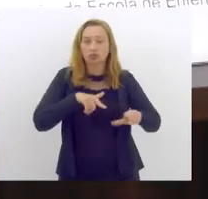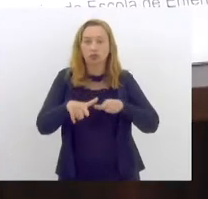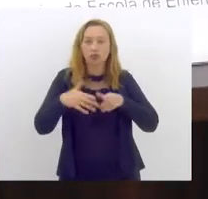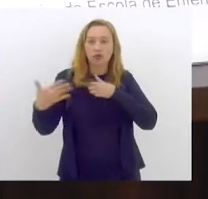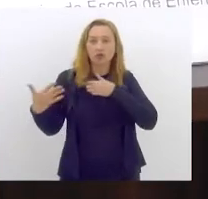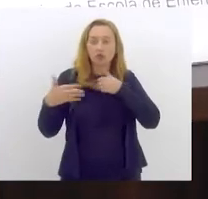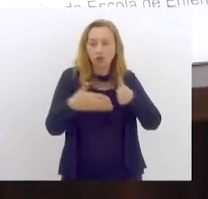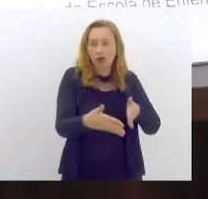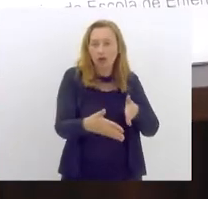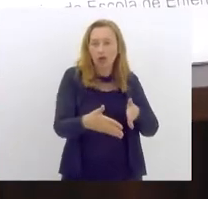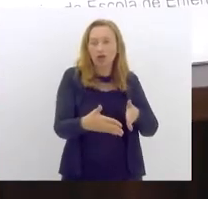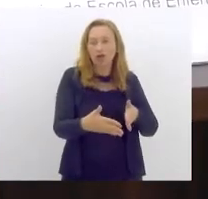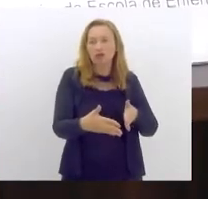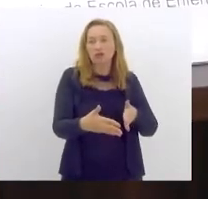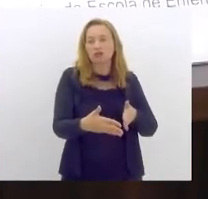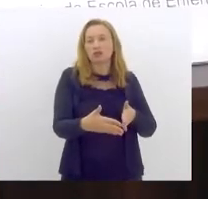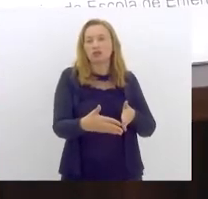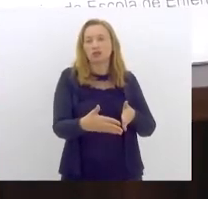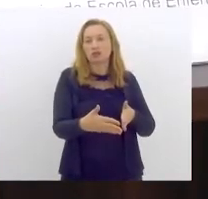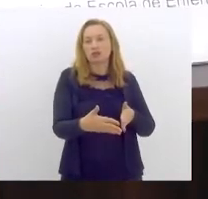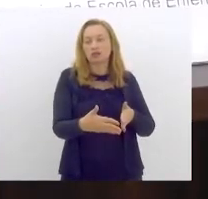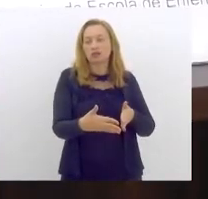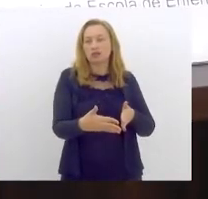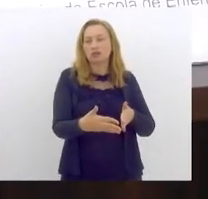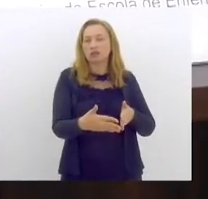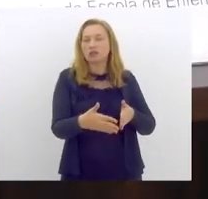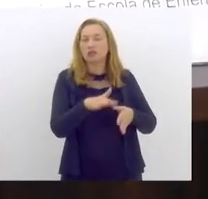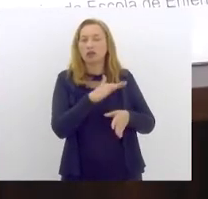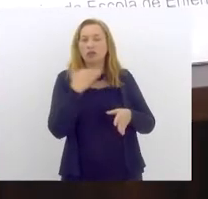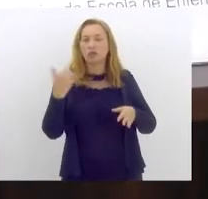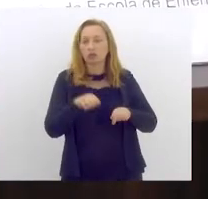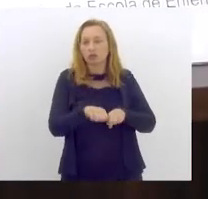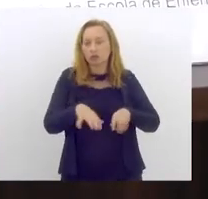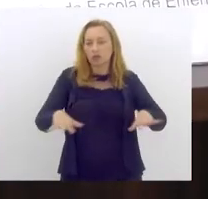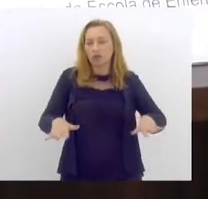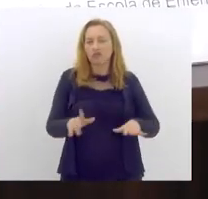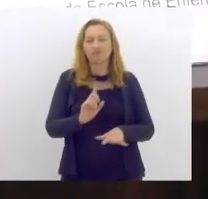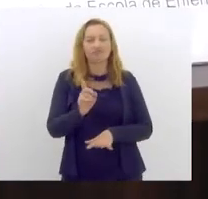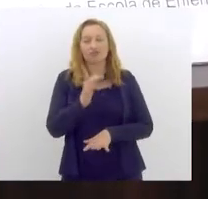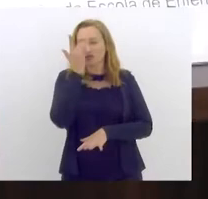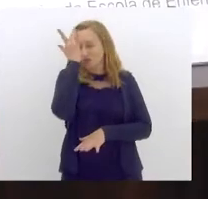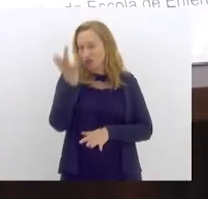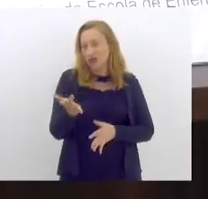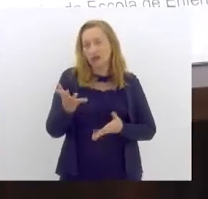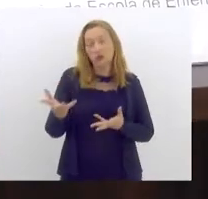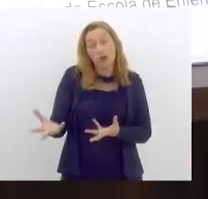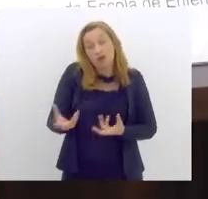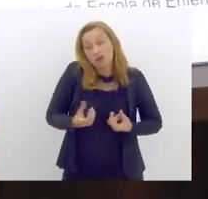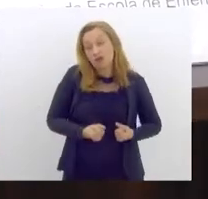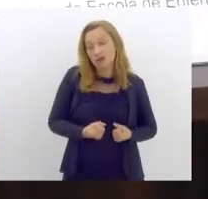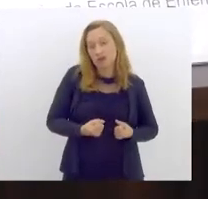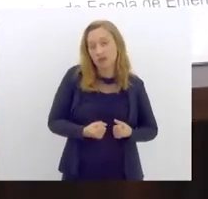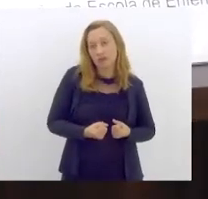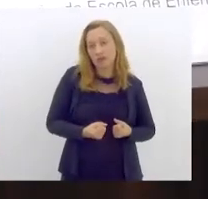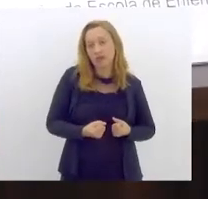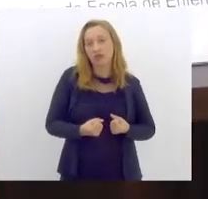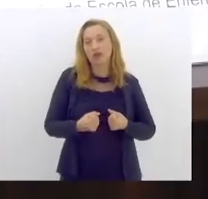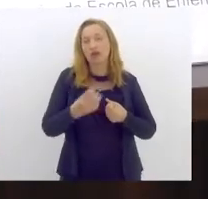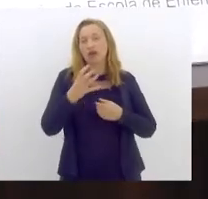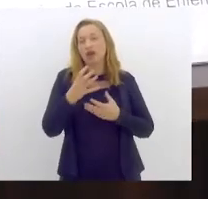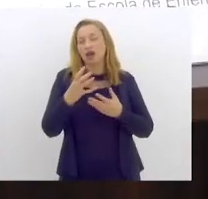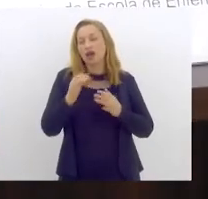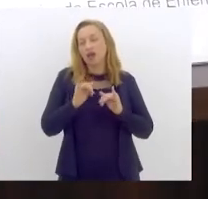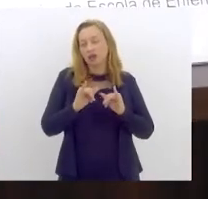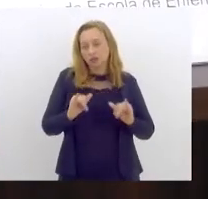voltado para os acometidos pela covid então não foi fácil receber o diagnóstico nesse